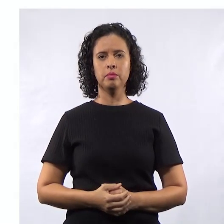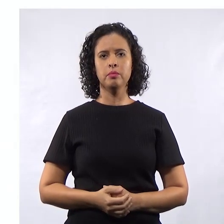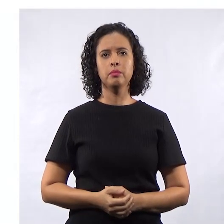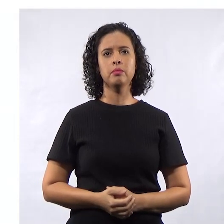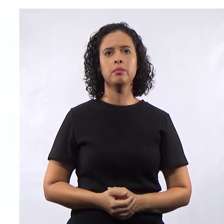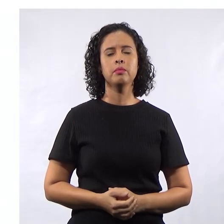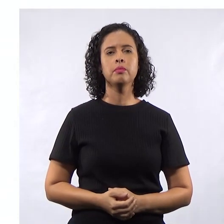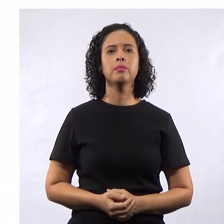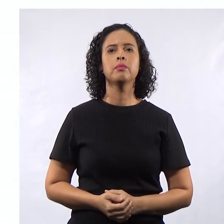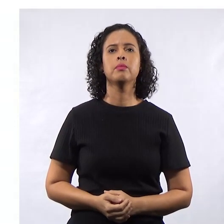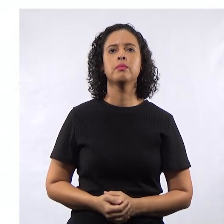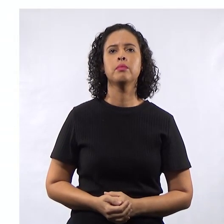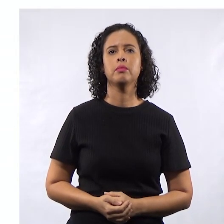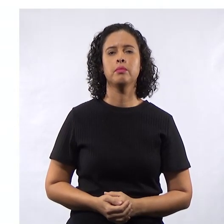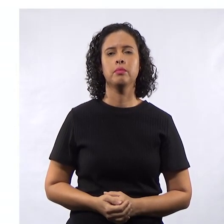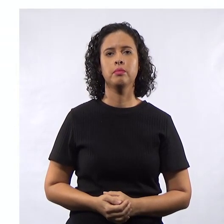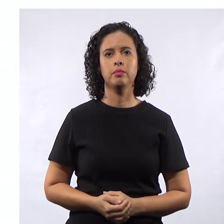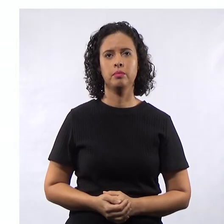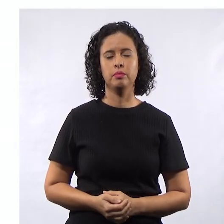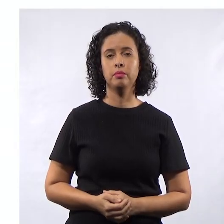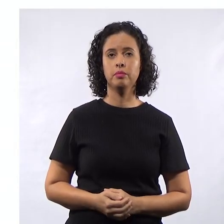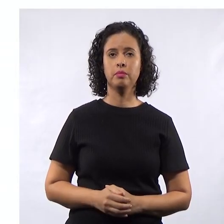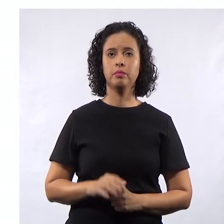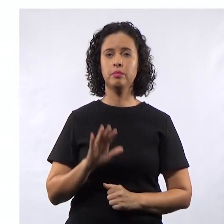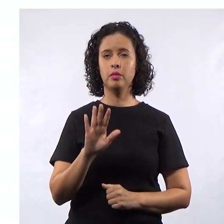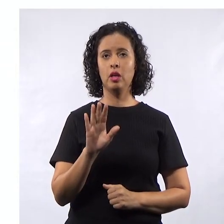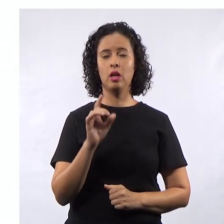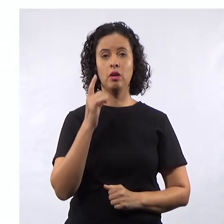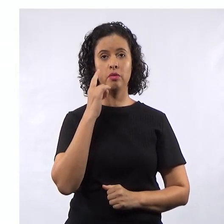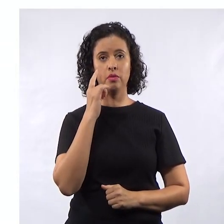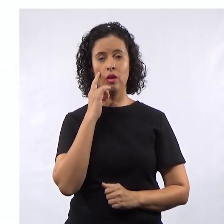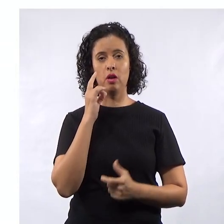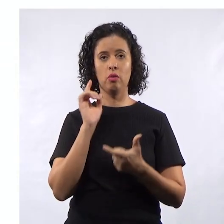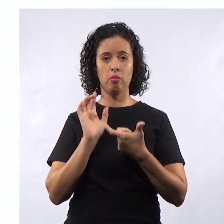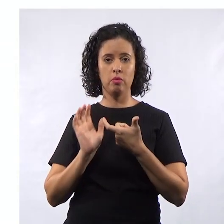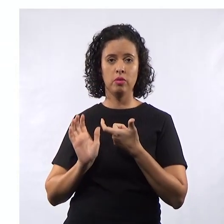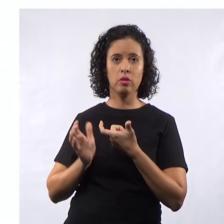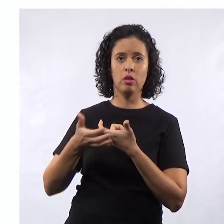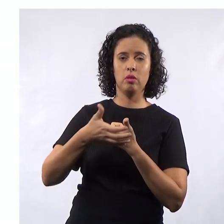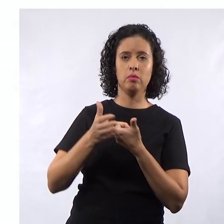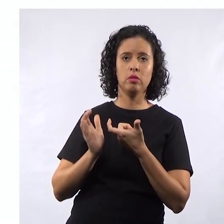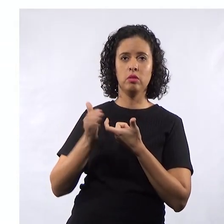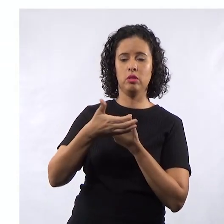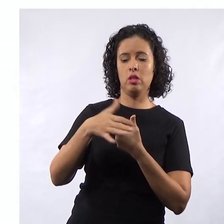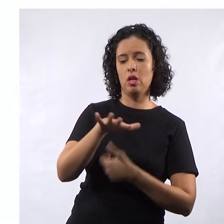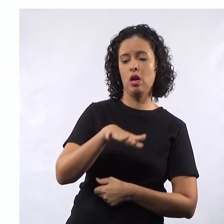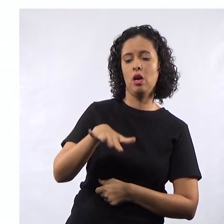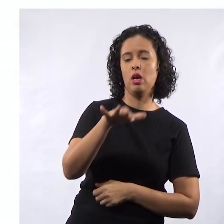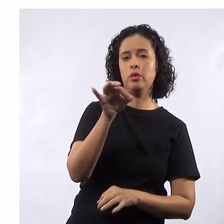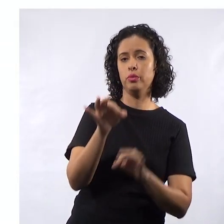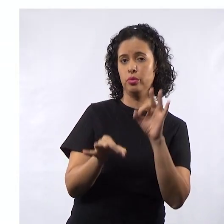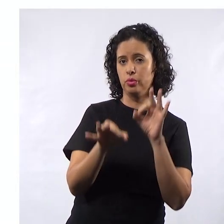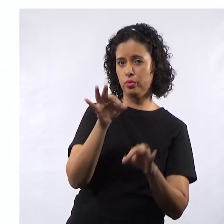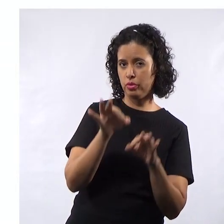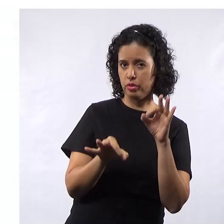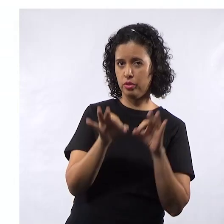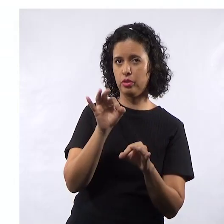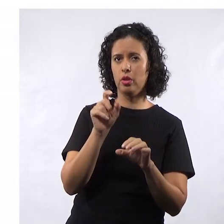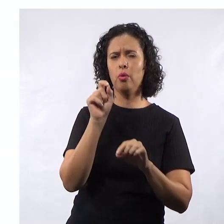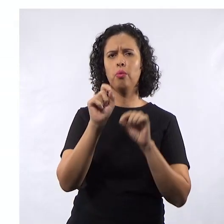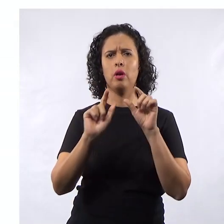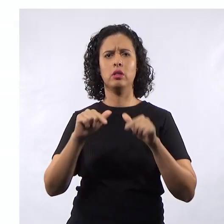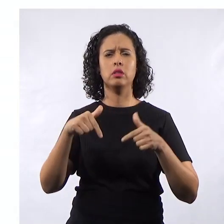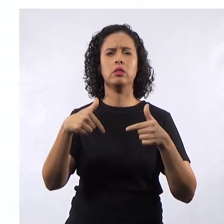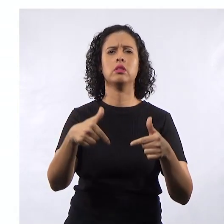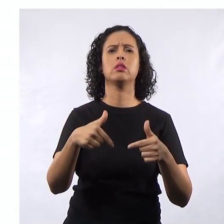para mais uma tela aqui. Vamos conversar sobre algumas terminologias jurídicas e já vou começando aqui para vocês entenderem o que é ação, o